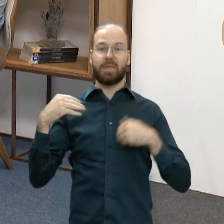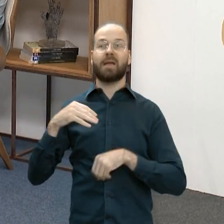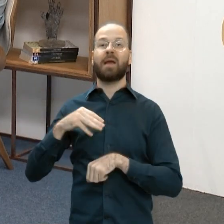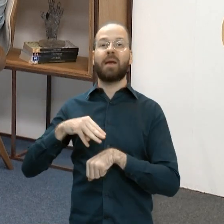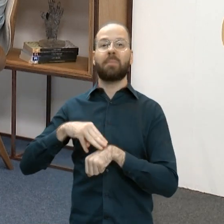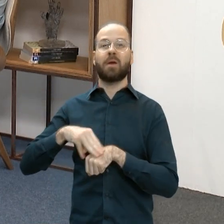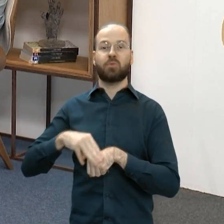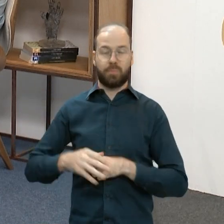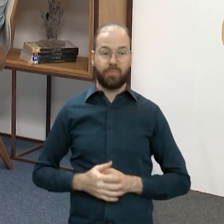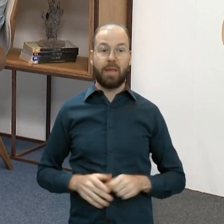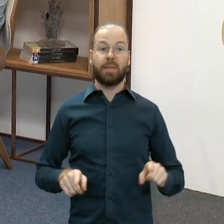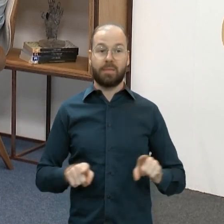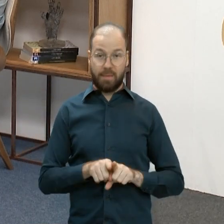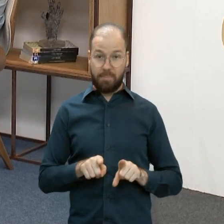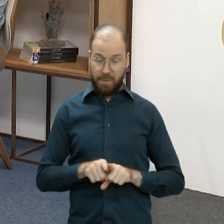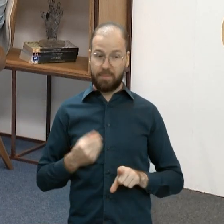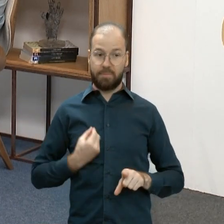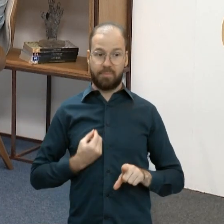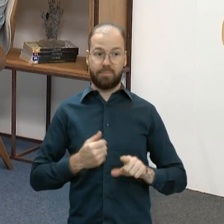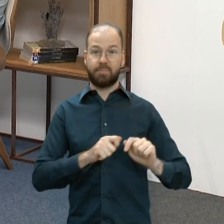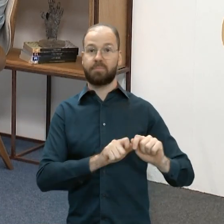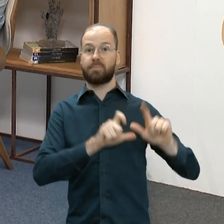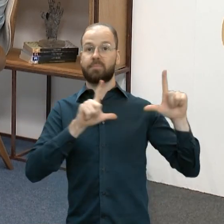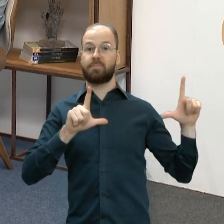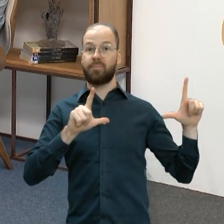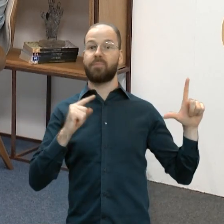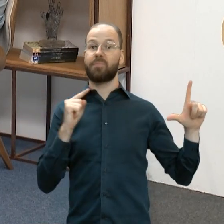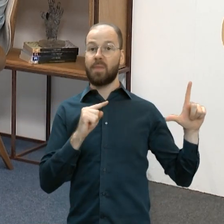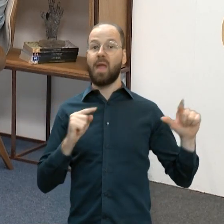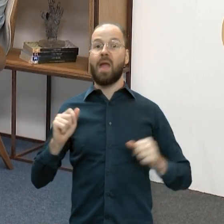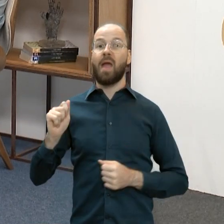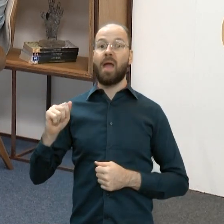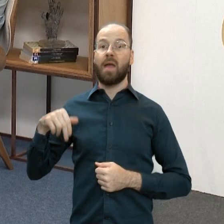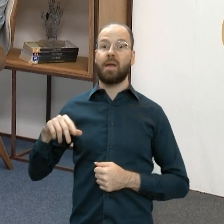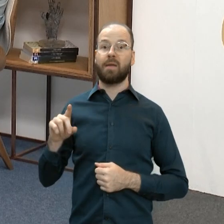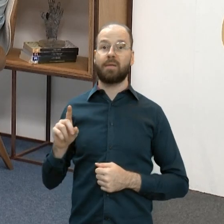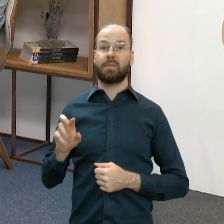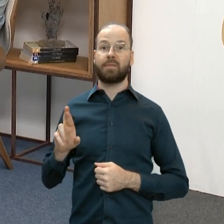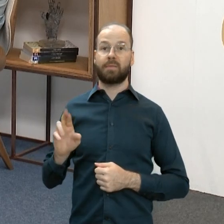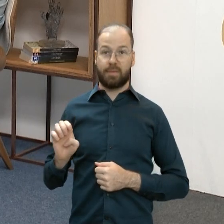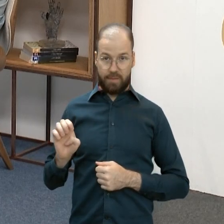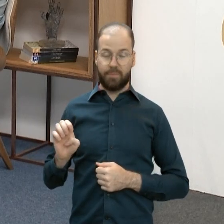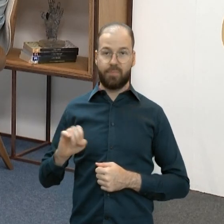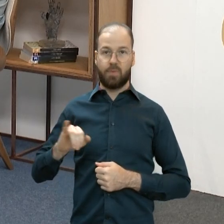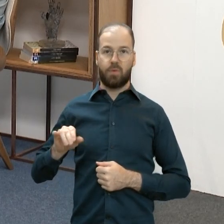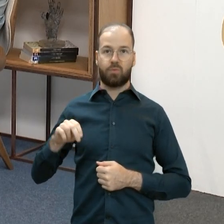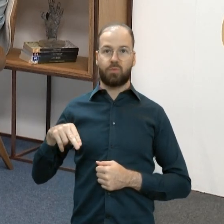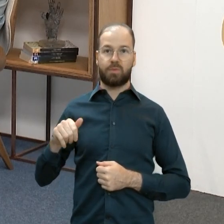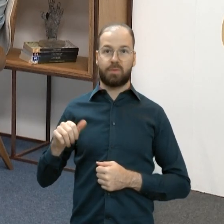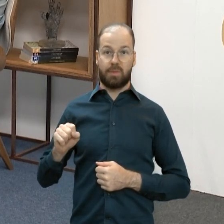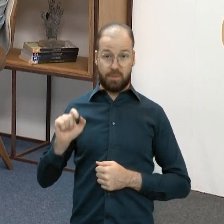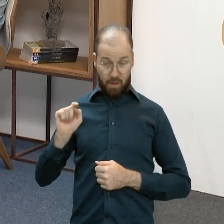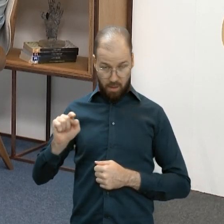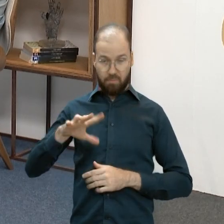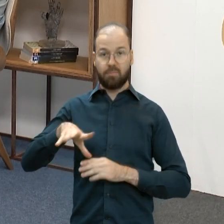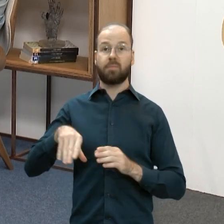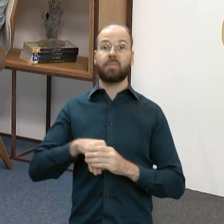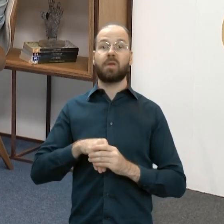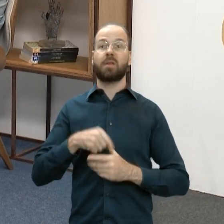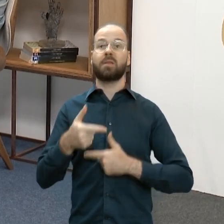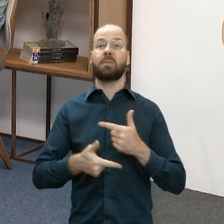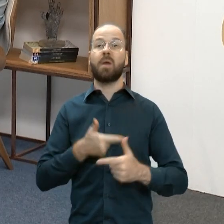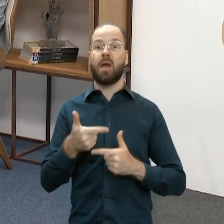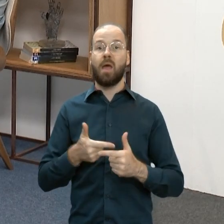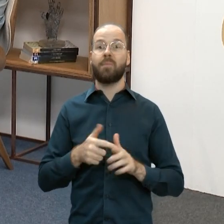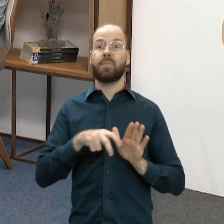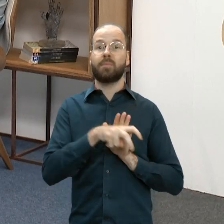o advogado, que é o André Jonas de Campos, ele que é membro da ADFEGO, a Associação dos Deficientes